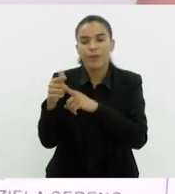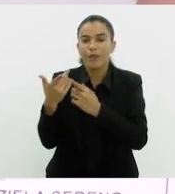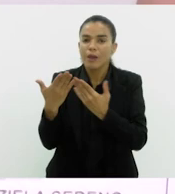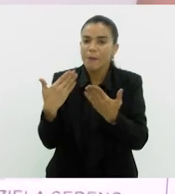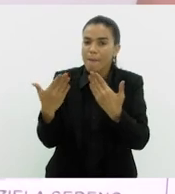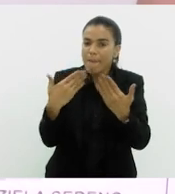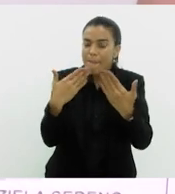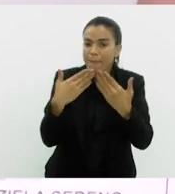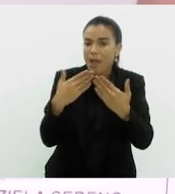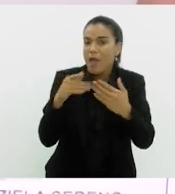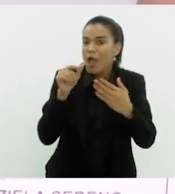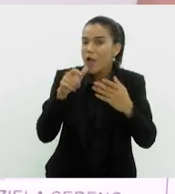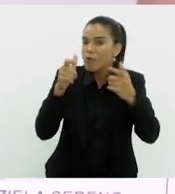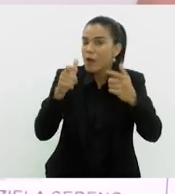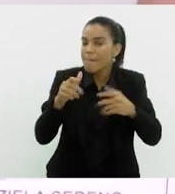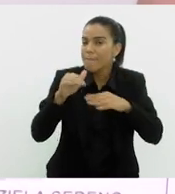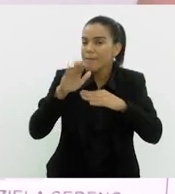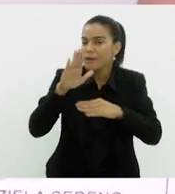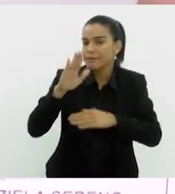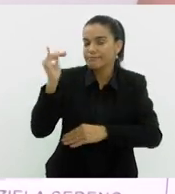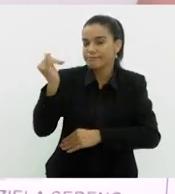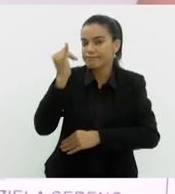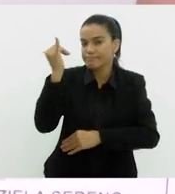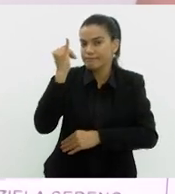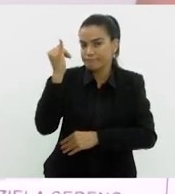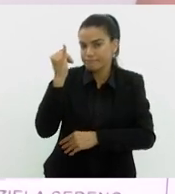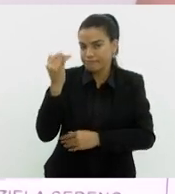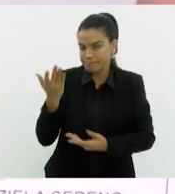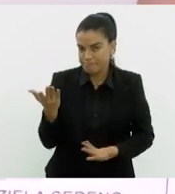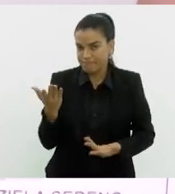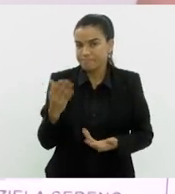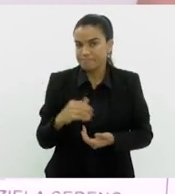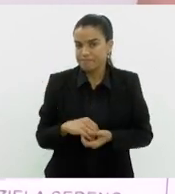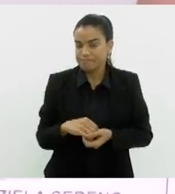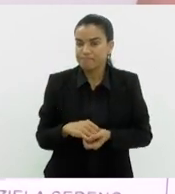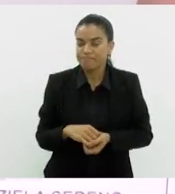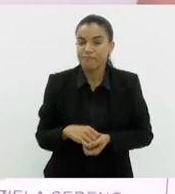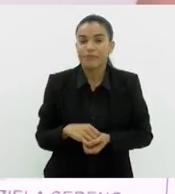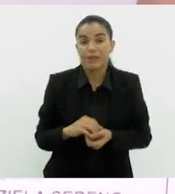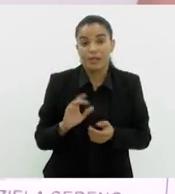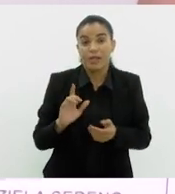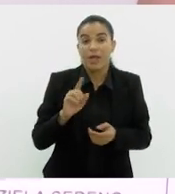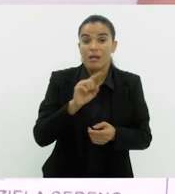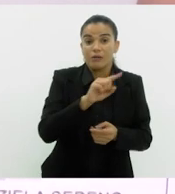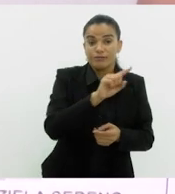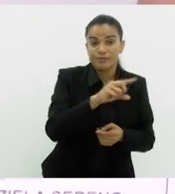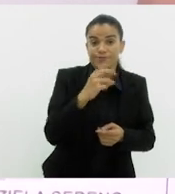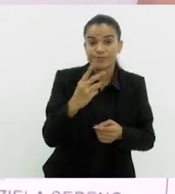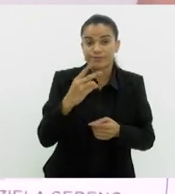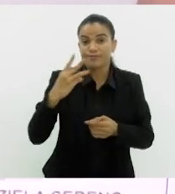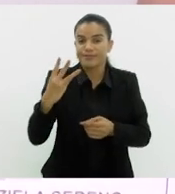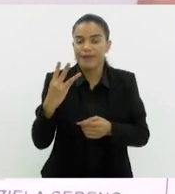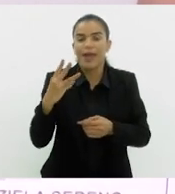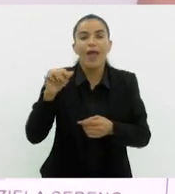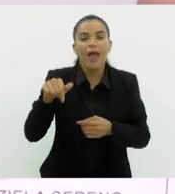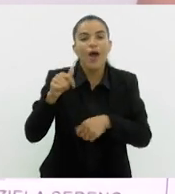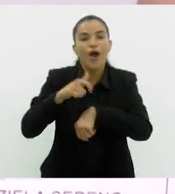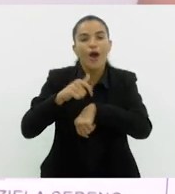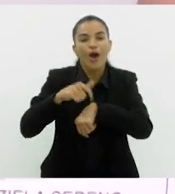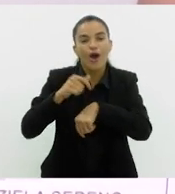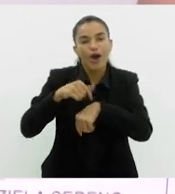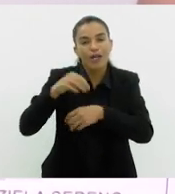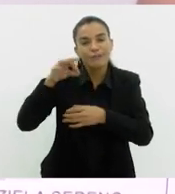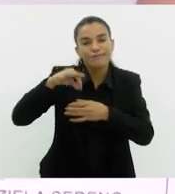o nosso passo mais importante, porque não há cuidado sem escuta. E aí, depois, a gente tem o chá com bolo, né, onde